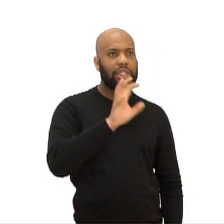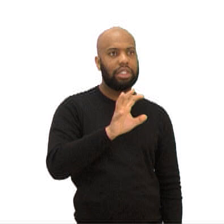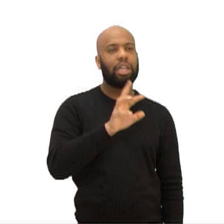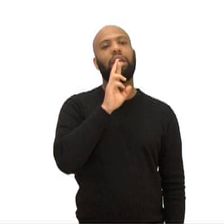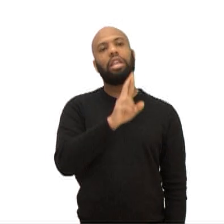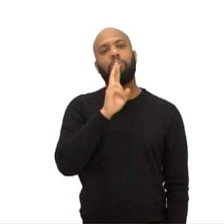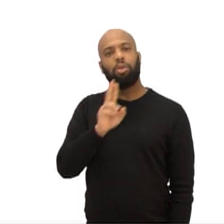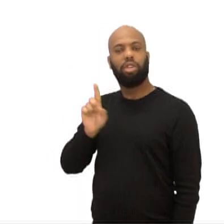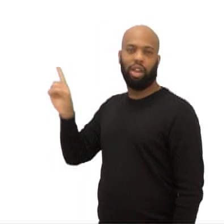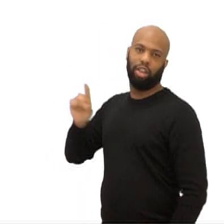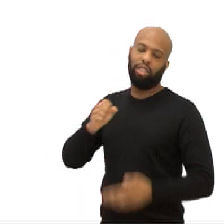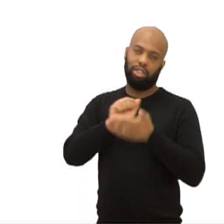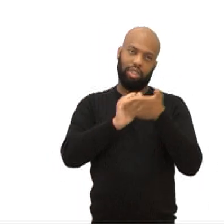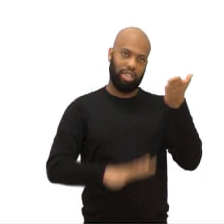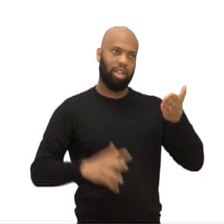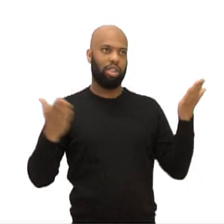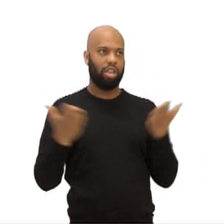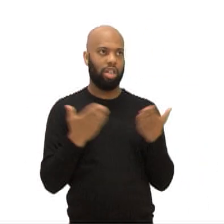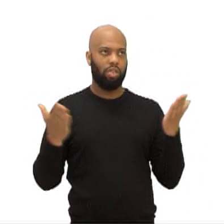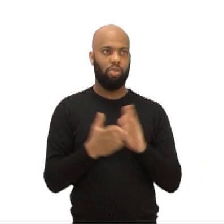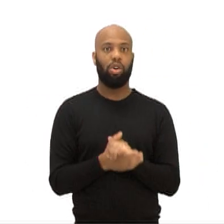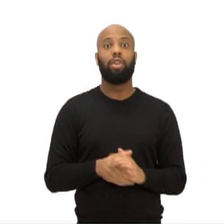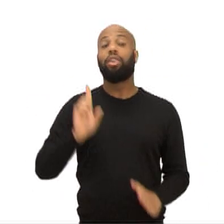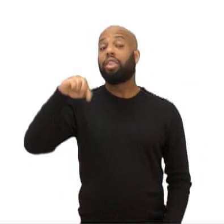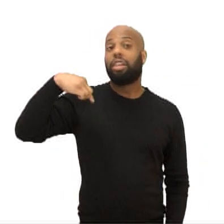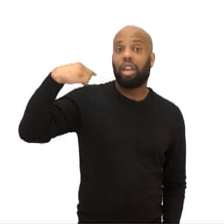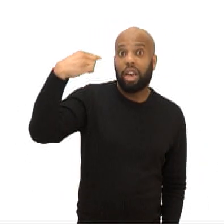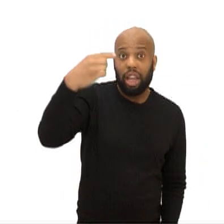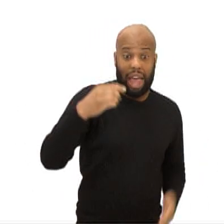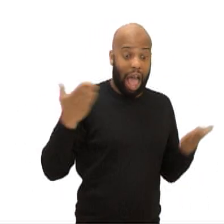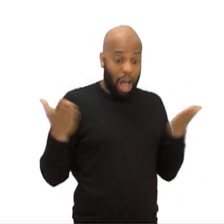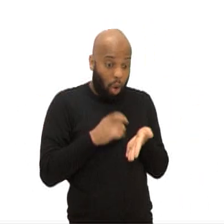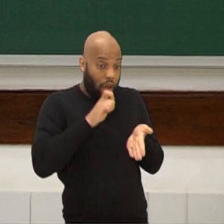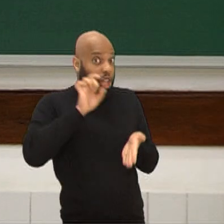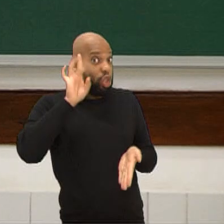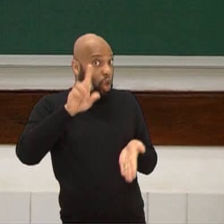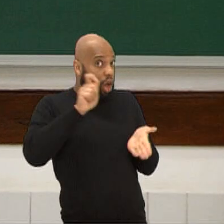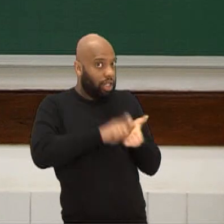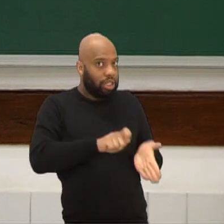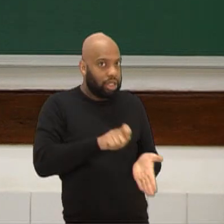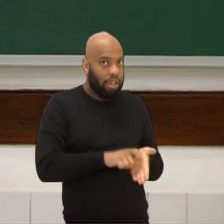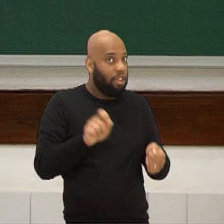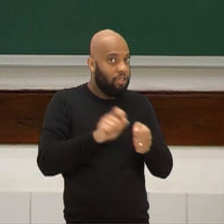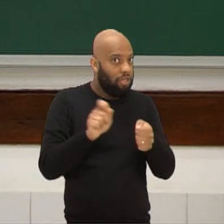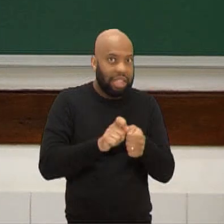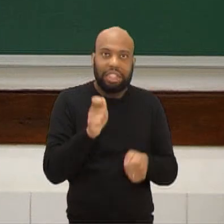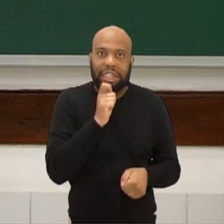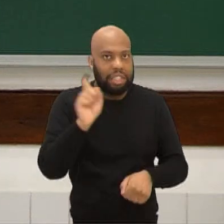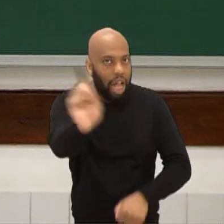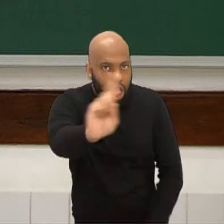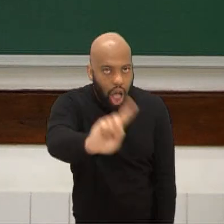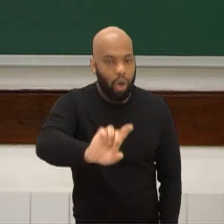essa atividade. Então, lá na frente, escreva o passo a passo aí no seu caderno, você não vai produzir agora, você vai escrever o passo a passo no seu